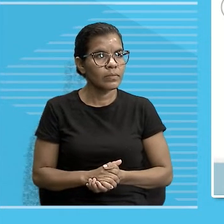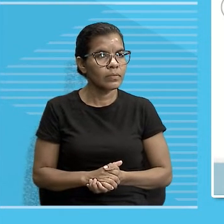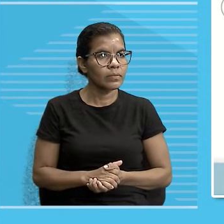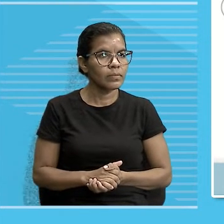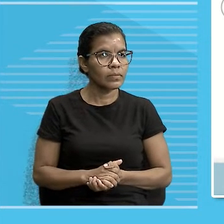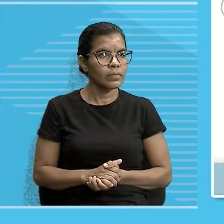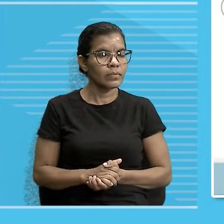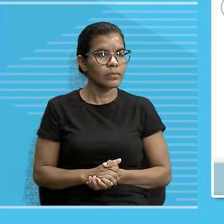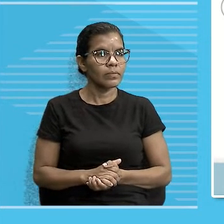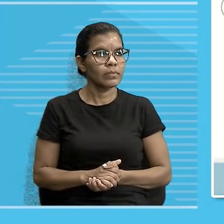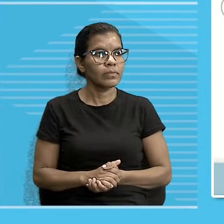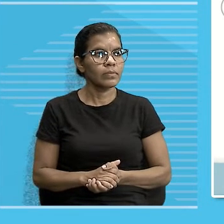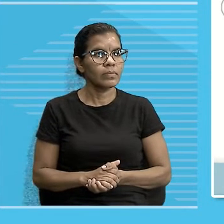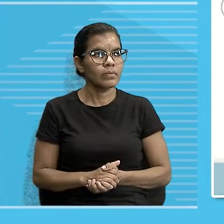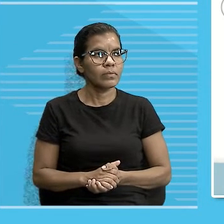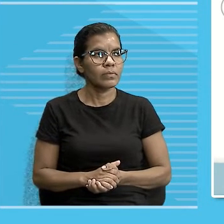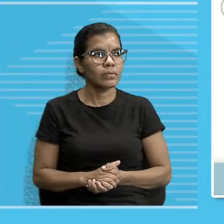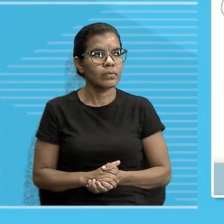a mesma substância.